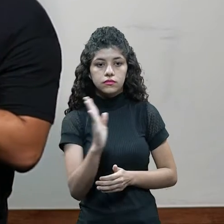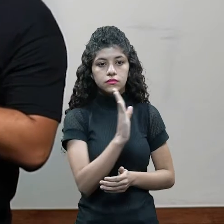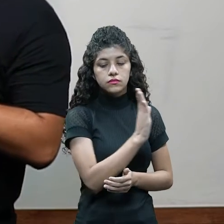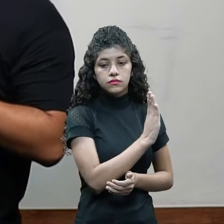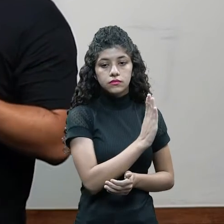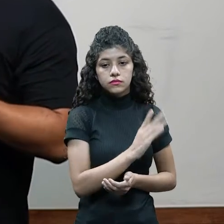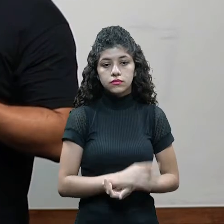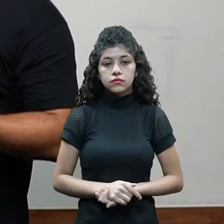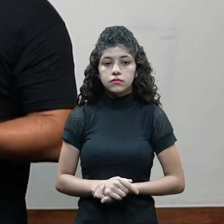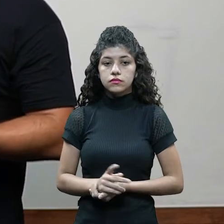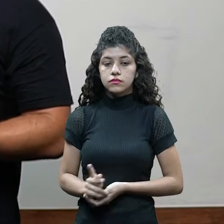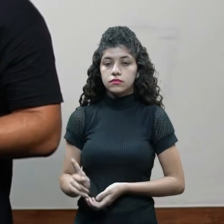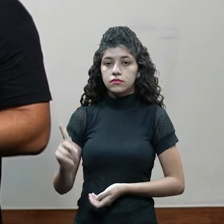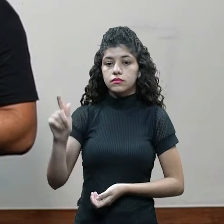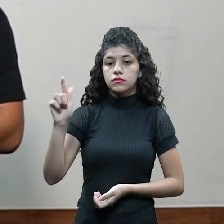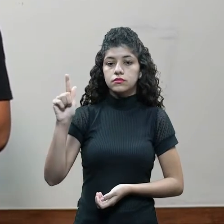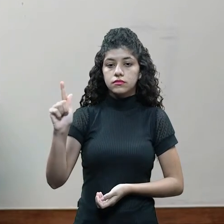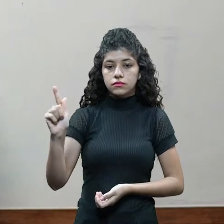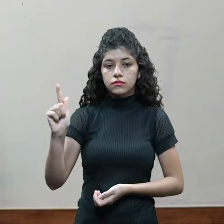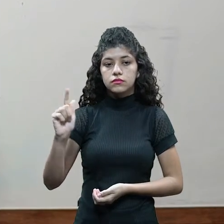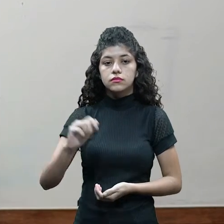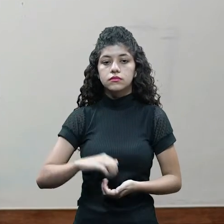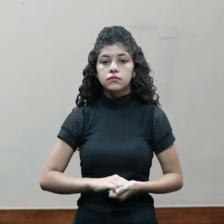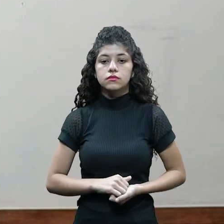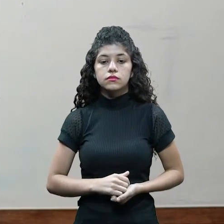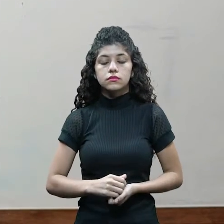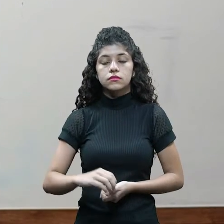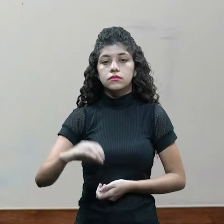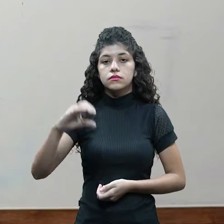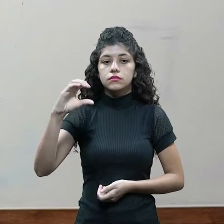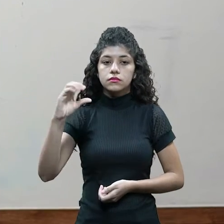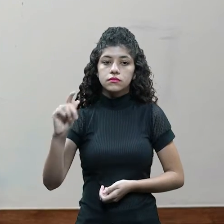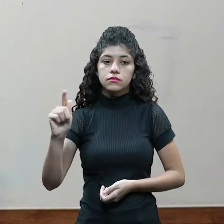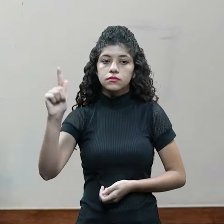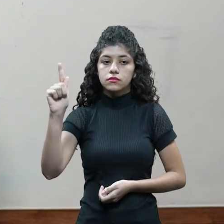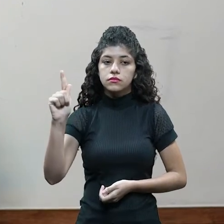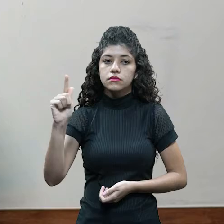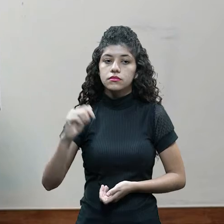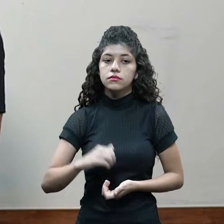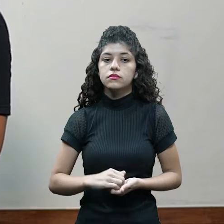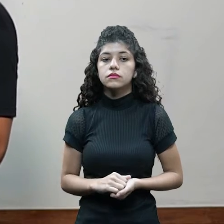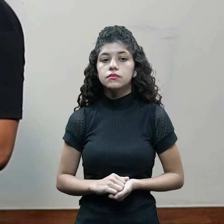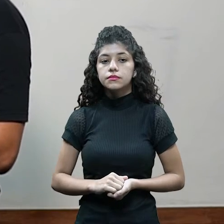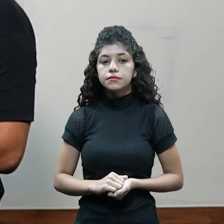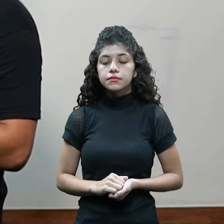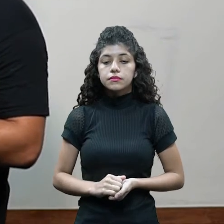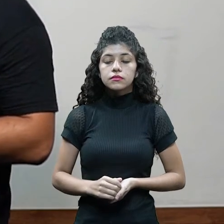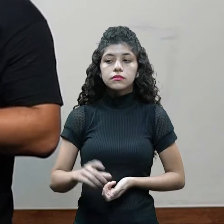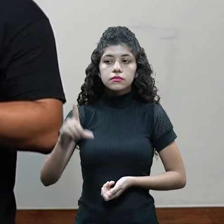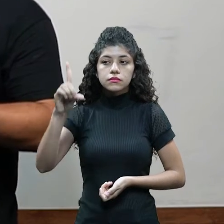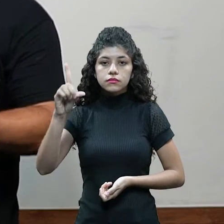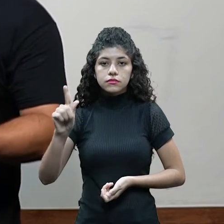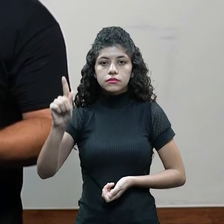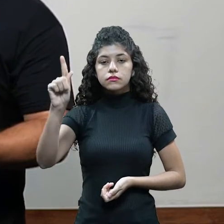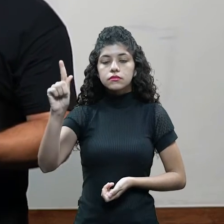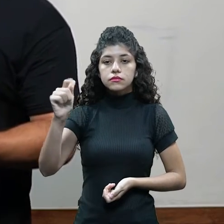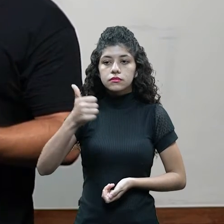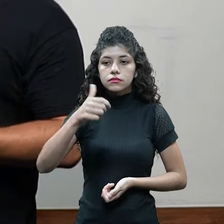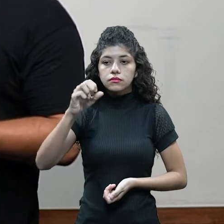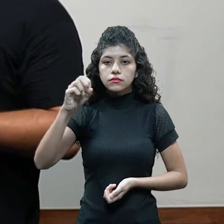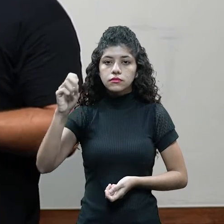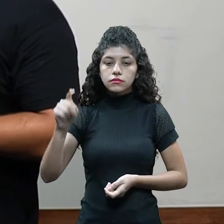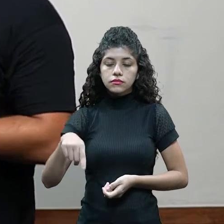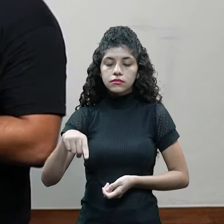o quilograma, 1000 vezes maior que o grama. Hectograma, 100 vezes maior que o grama. Decagrama, 10 vezes maior